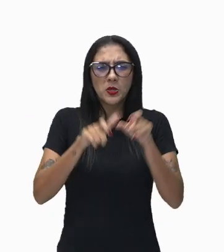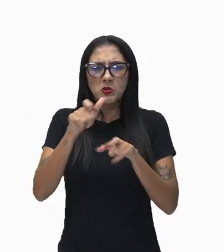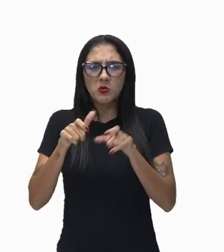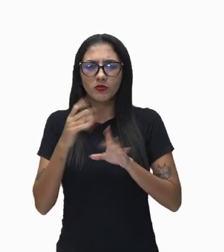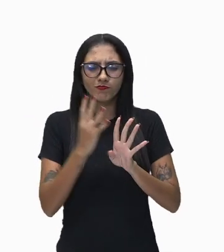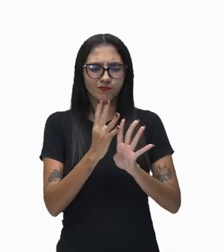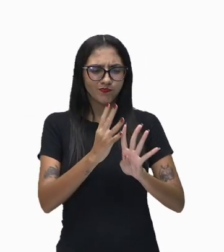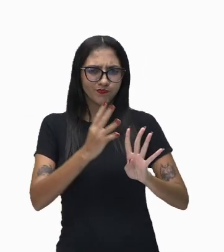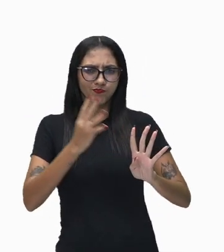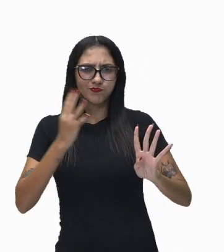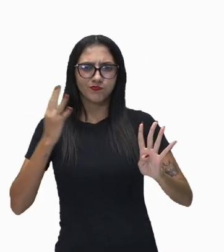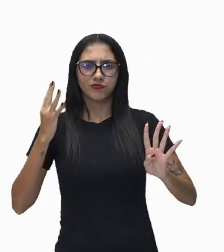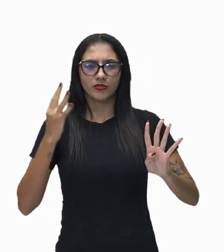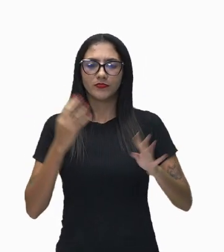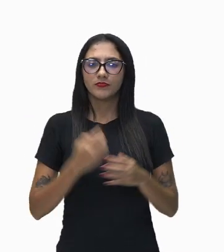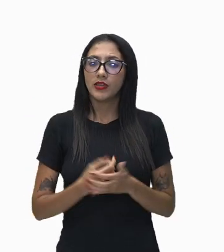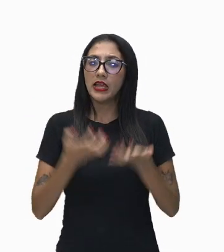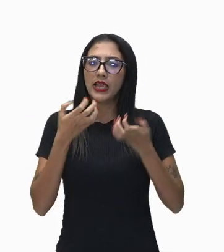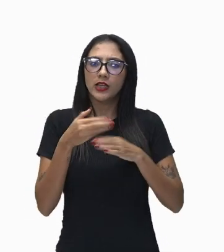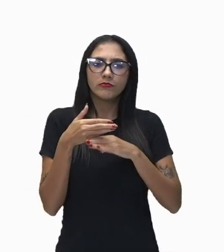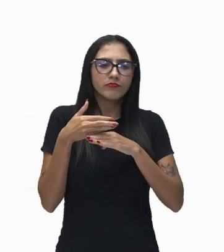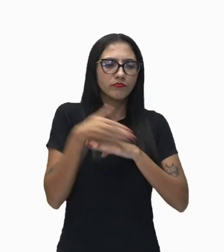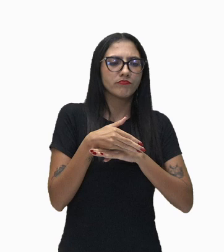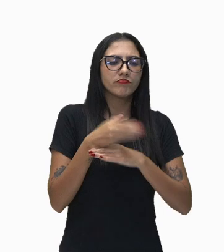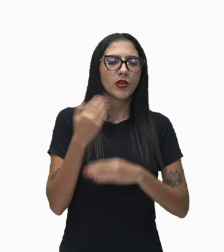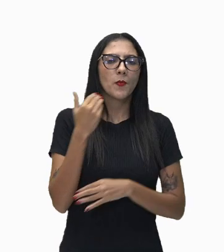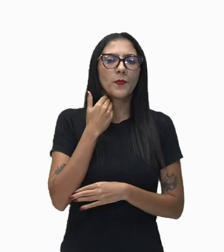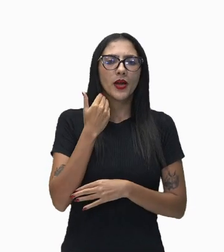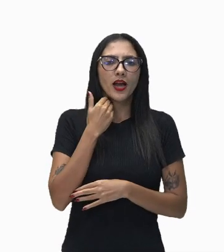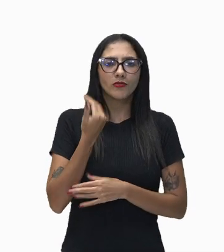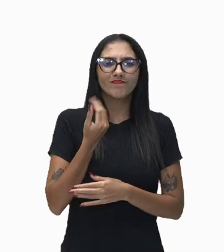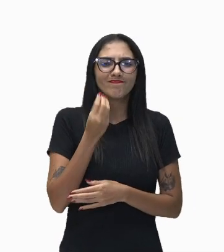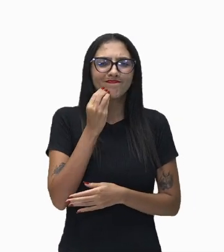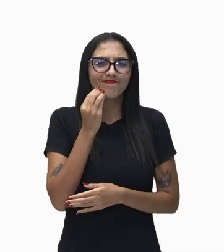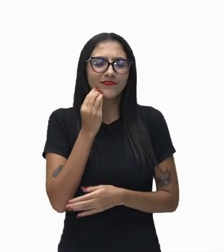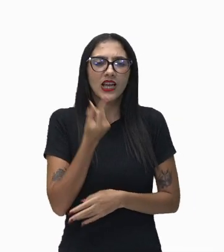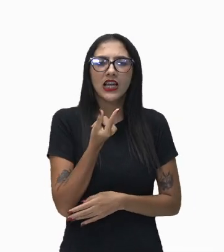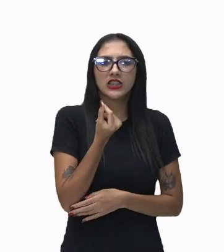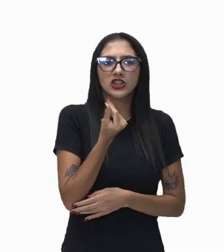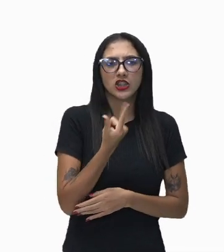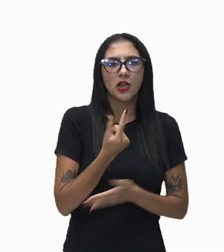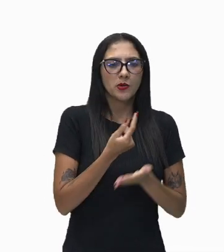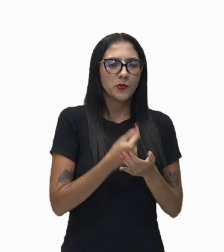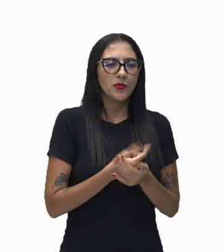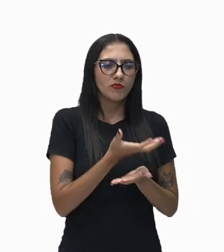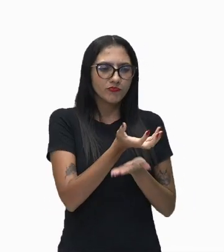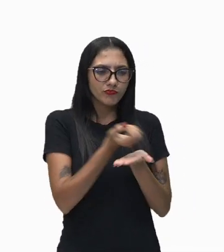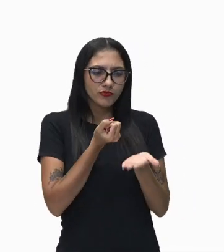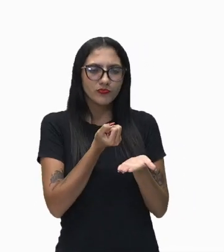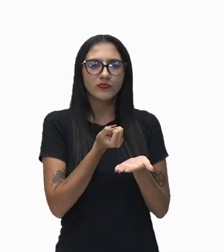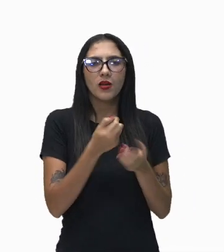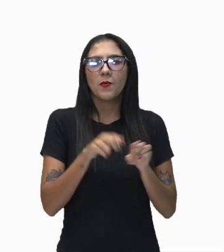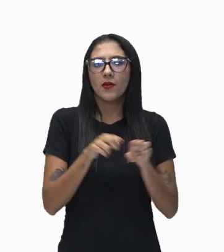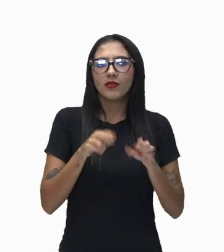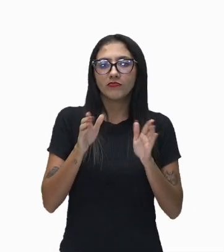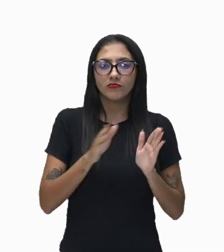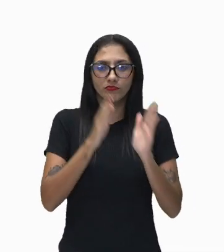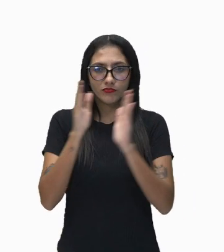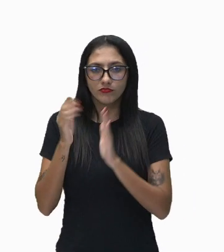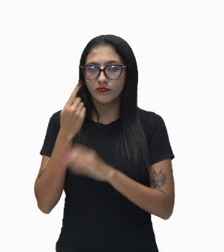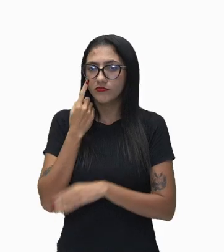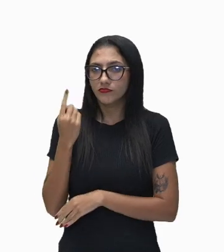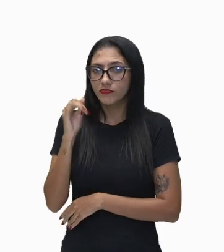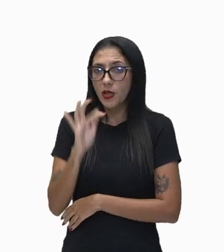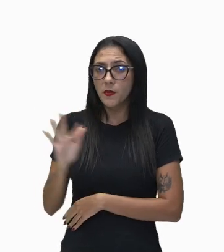fila querendo entrar nos bancos para reaver os seus valores perdidos. E do outro lado nós temos um homem ali com